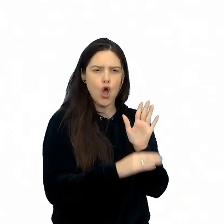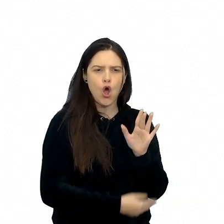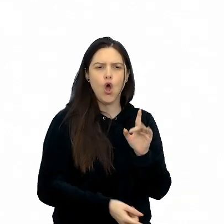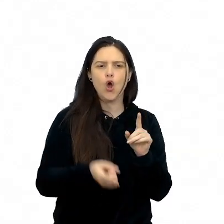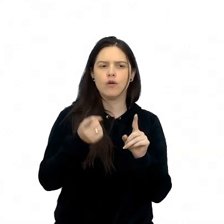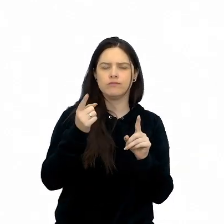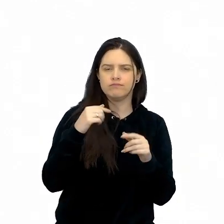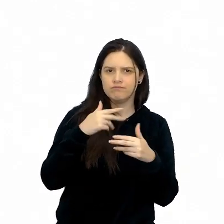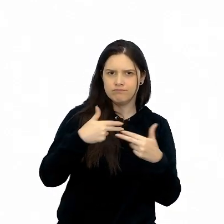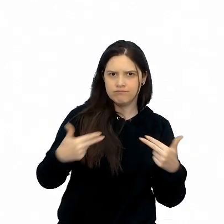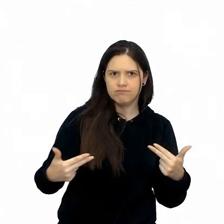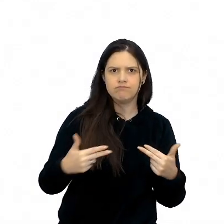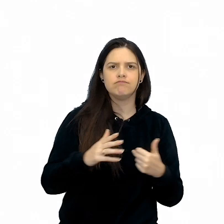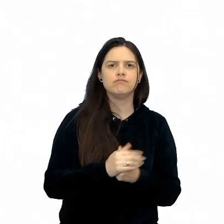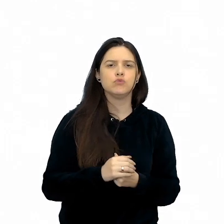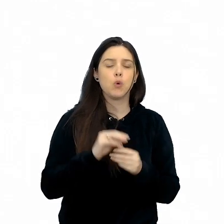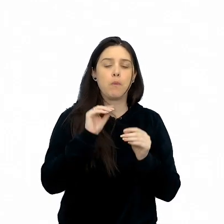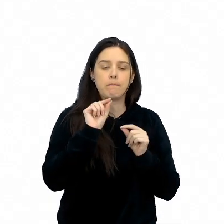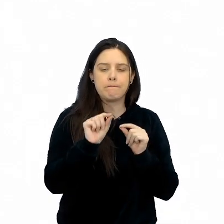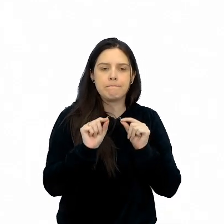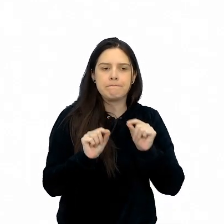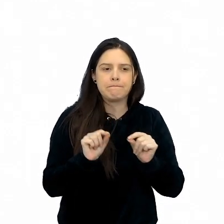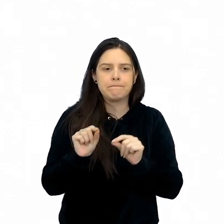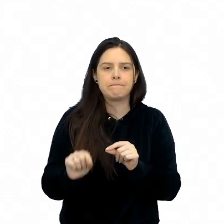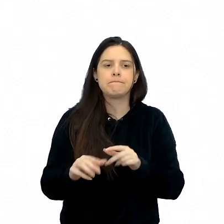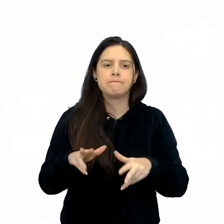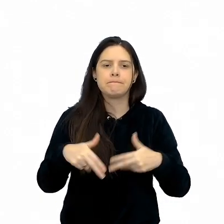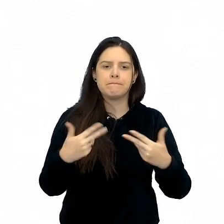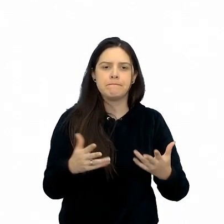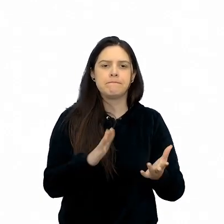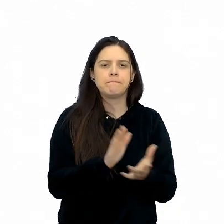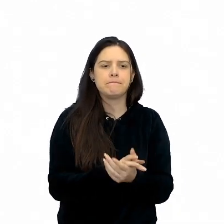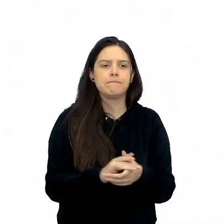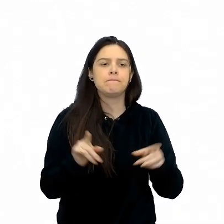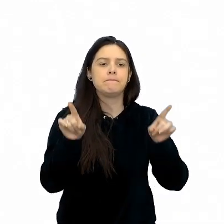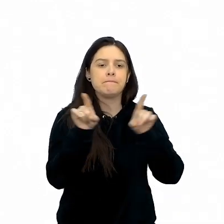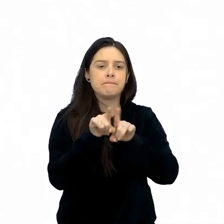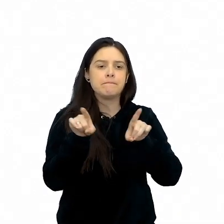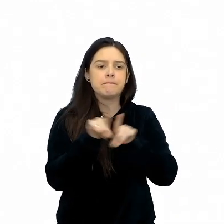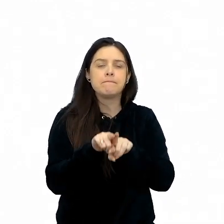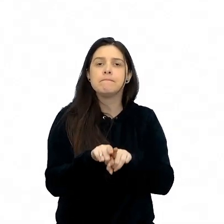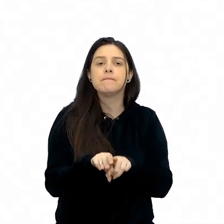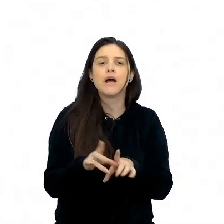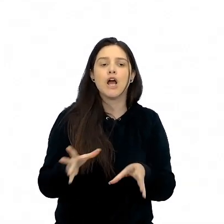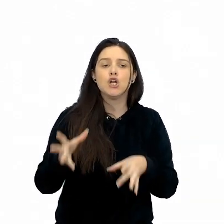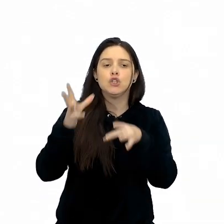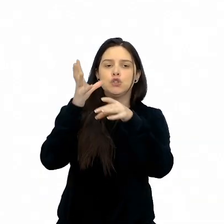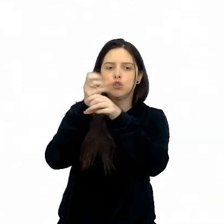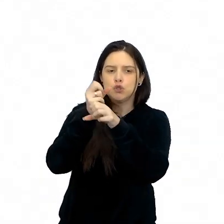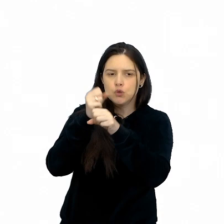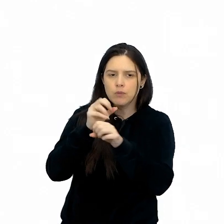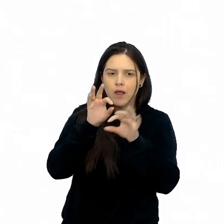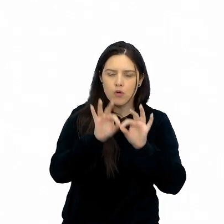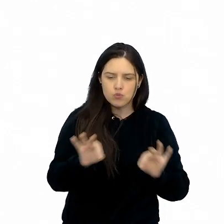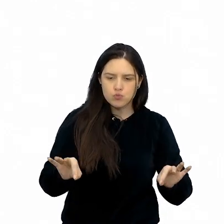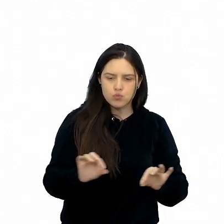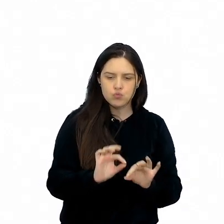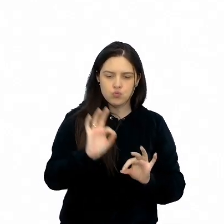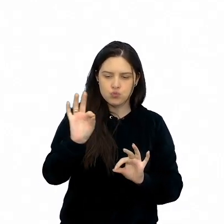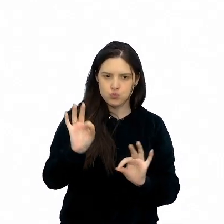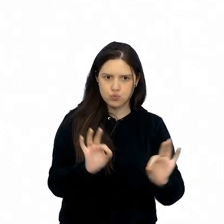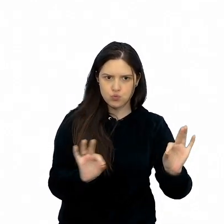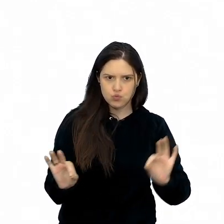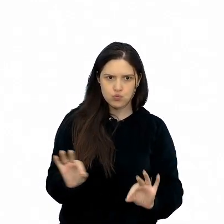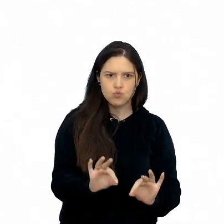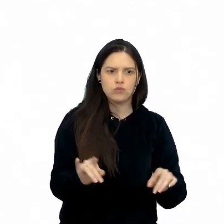vai ser identificando os pontos notáveis de um polígono. No 3º e 4º, a soma das medidas dos ângulos internos de um